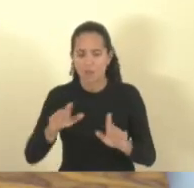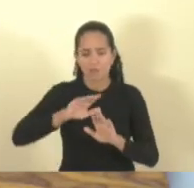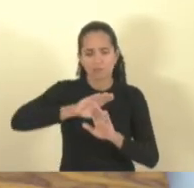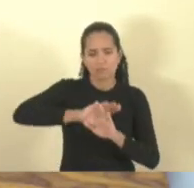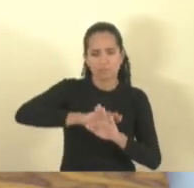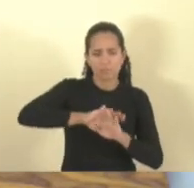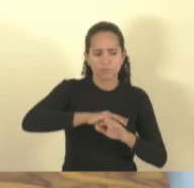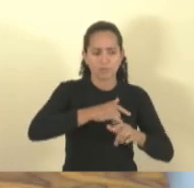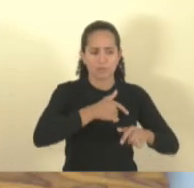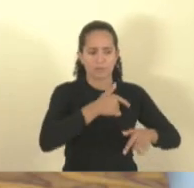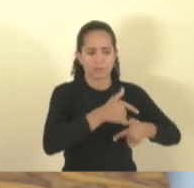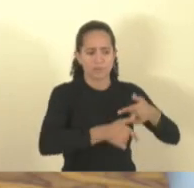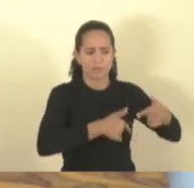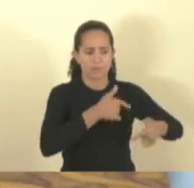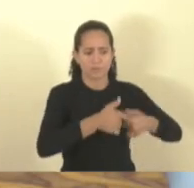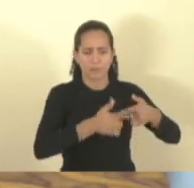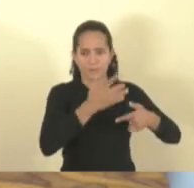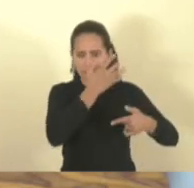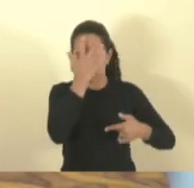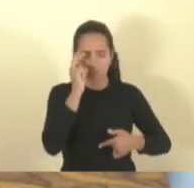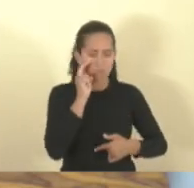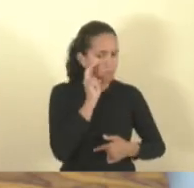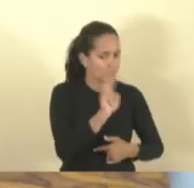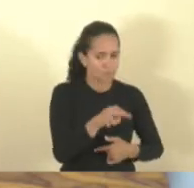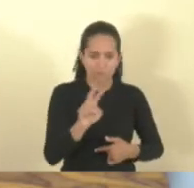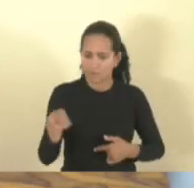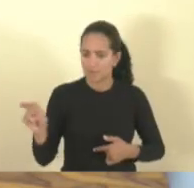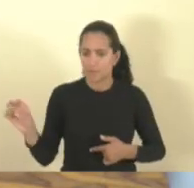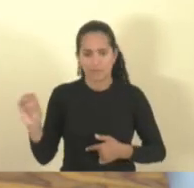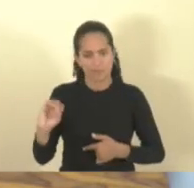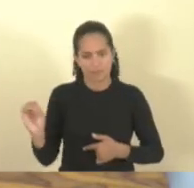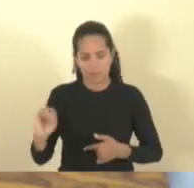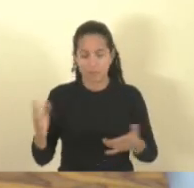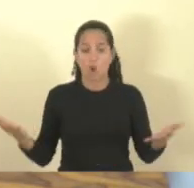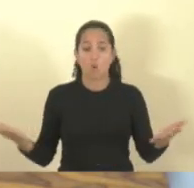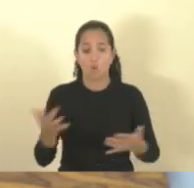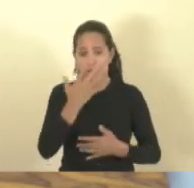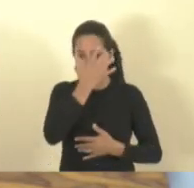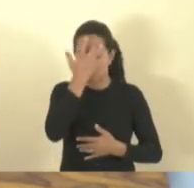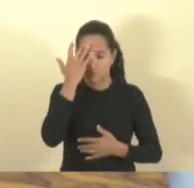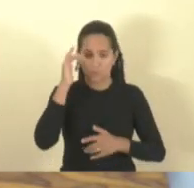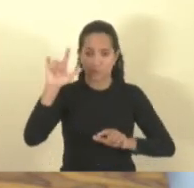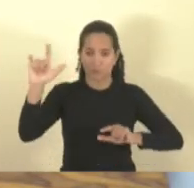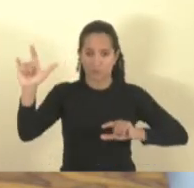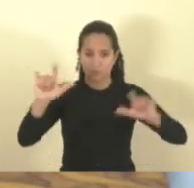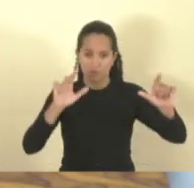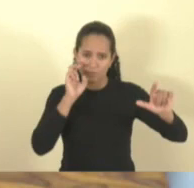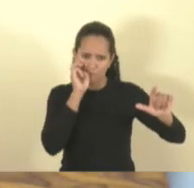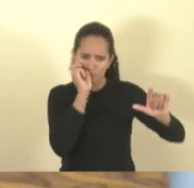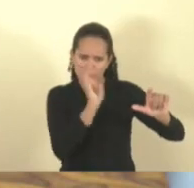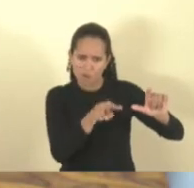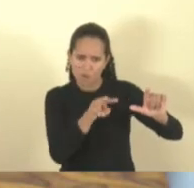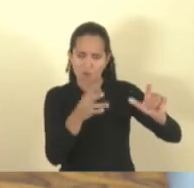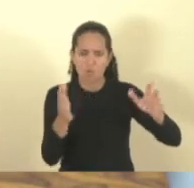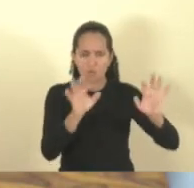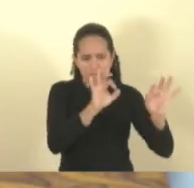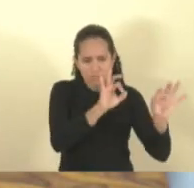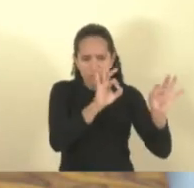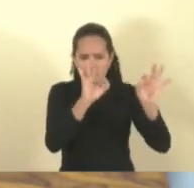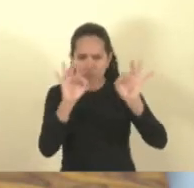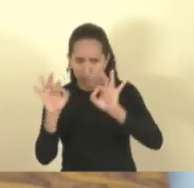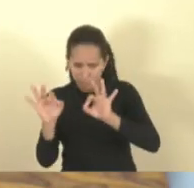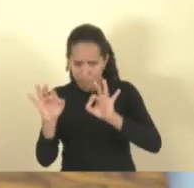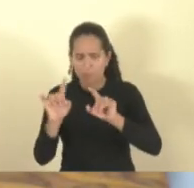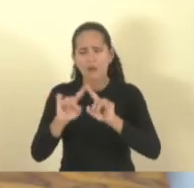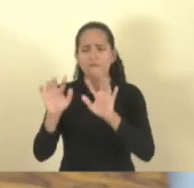bastidor e não são vistos. E hoje, todos que nos assistem aqui, vocês não porque vocês sabem muito bem o que são e a família de vocês, mas